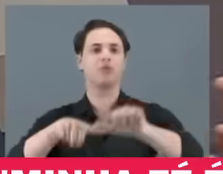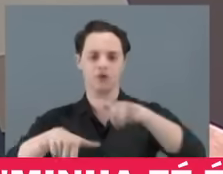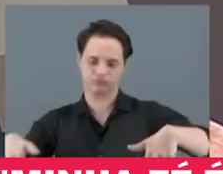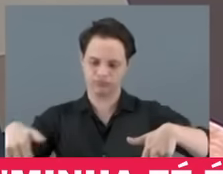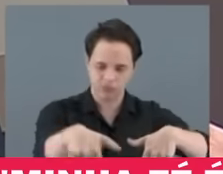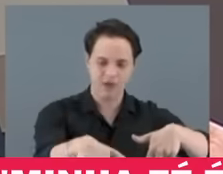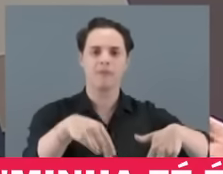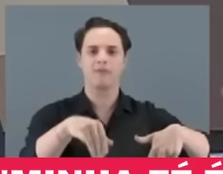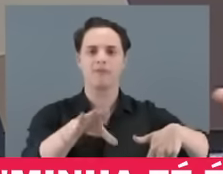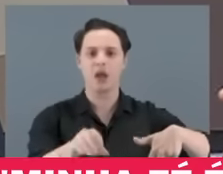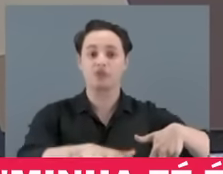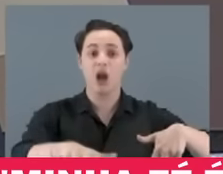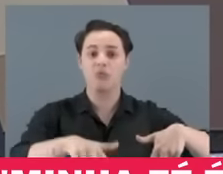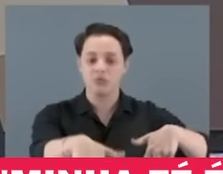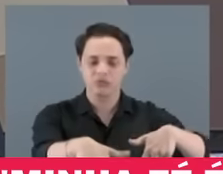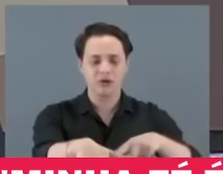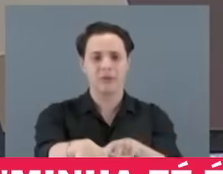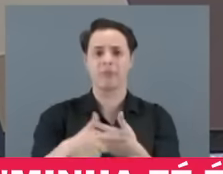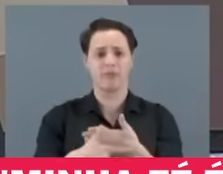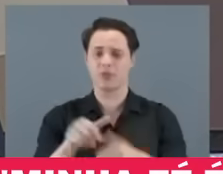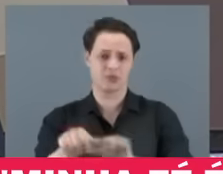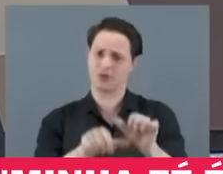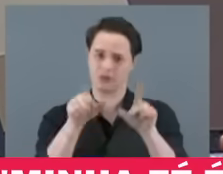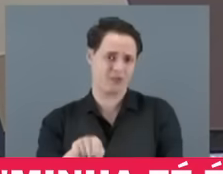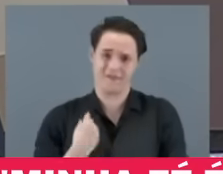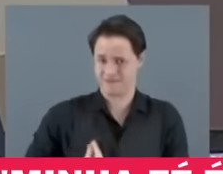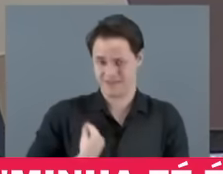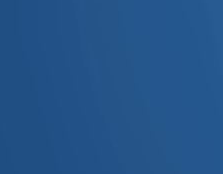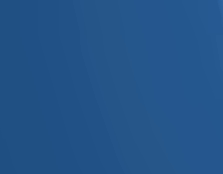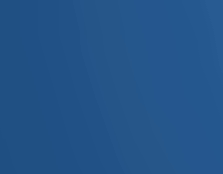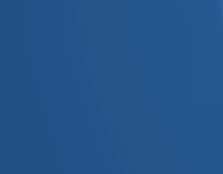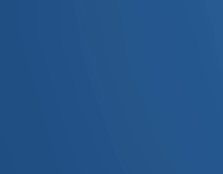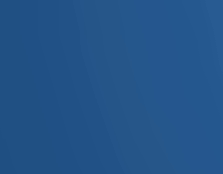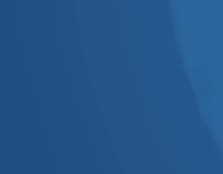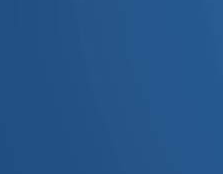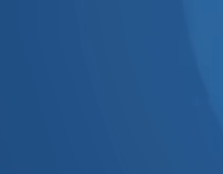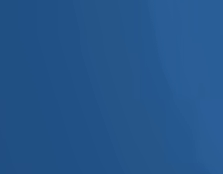pelo meio campo. É assim, a vida é assim. E não há, portanto, incompatibilidade entre esses múltiplos papéis.